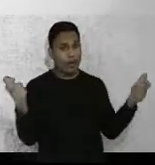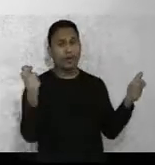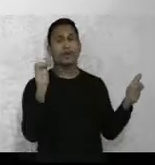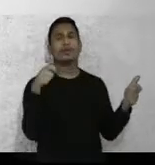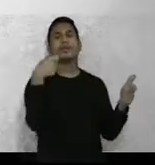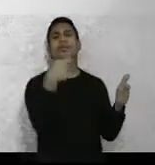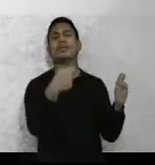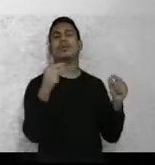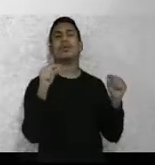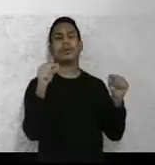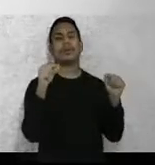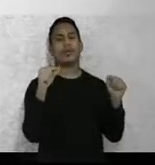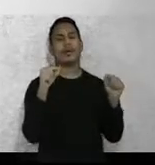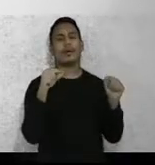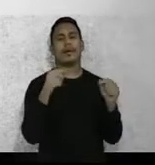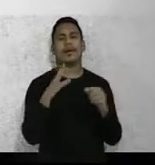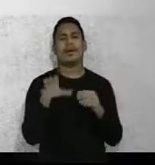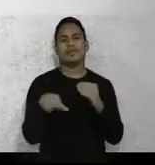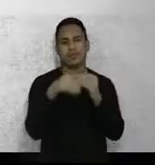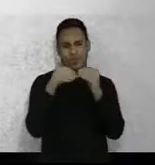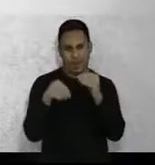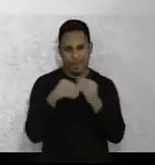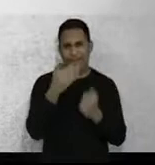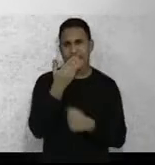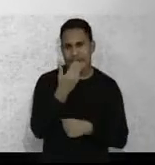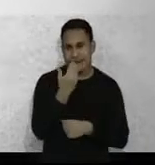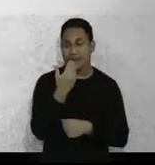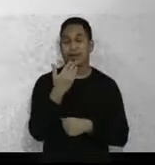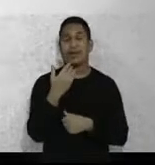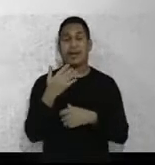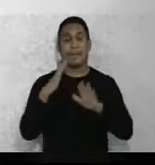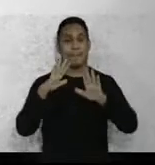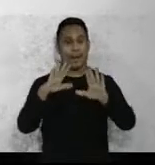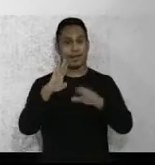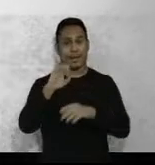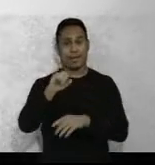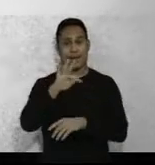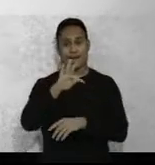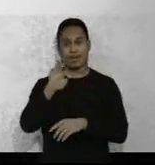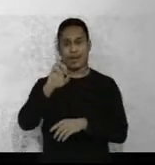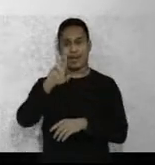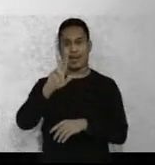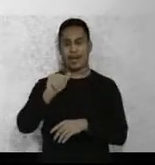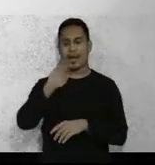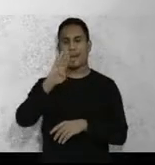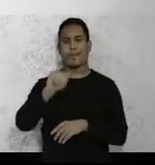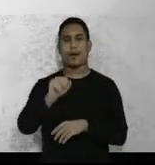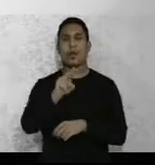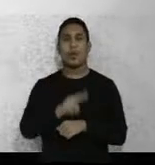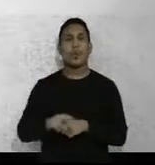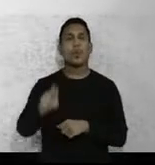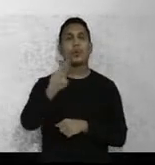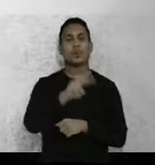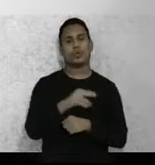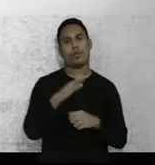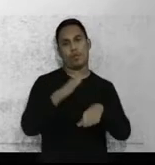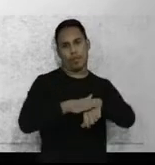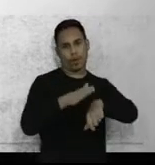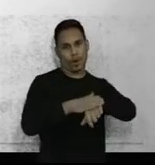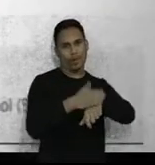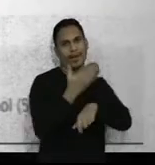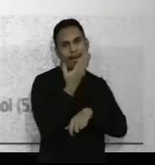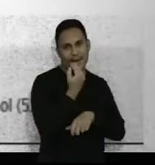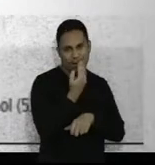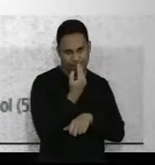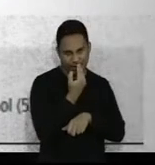suplemento. E no caso da beterraba, ele utiliza o alimento. No caso do nitrato, ele utiliza o alimento. Então, vou falar de mais